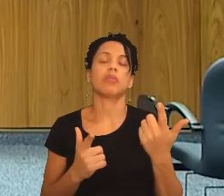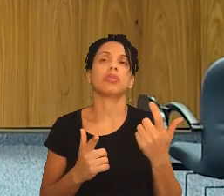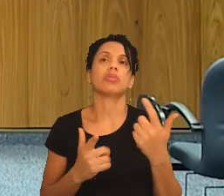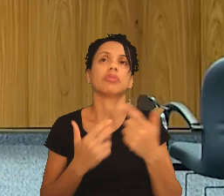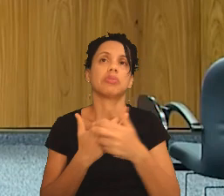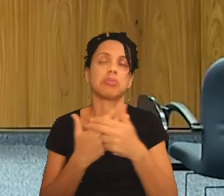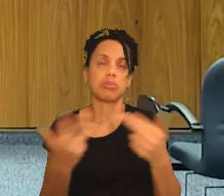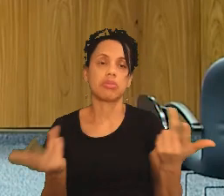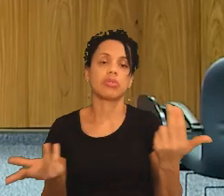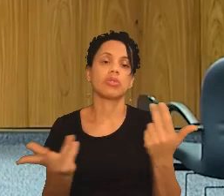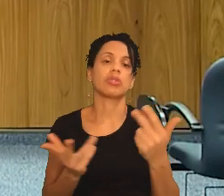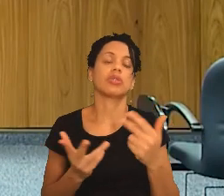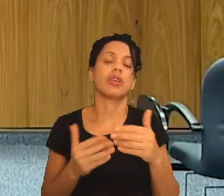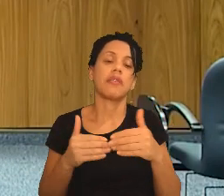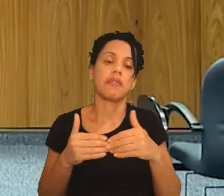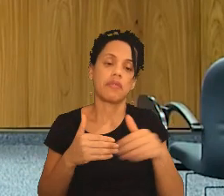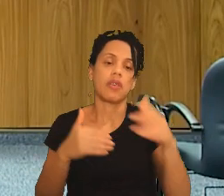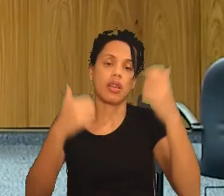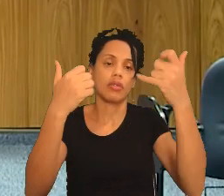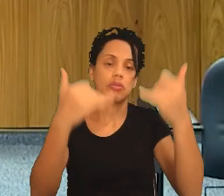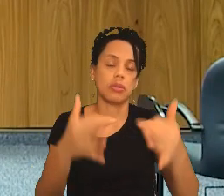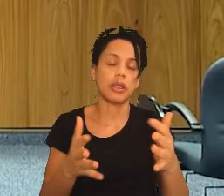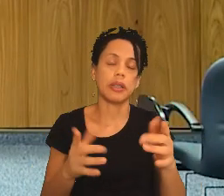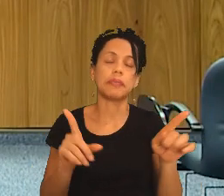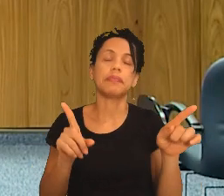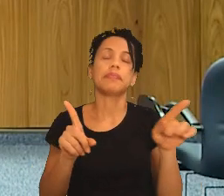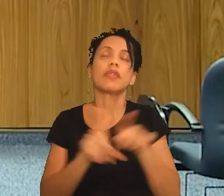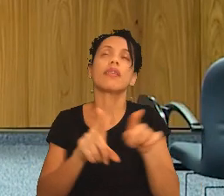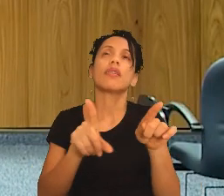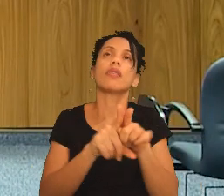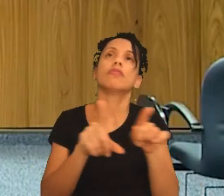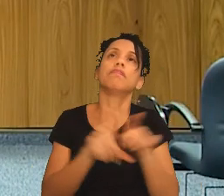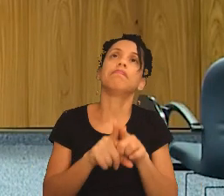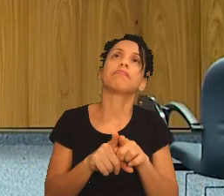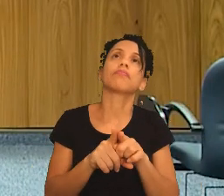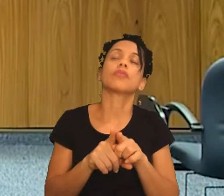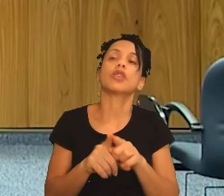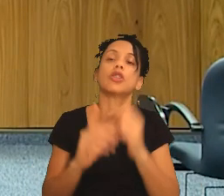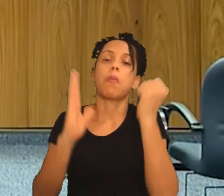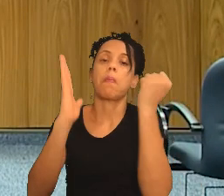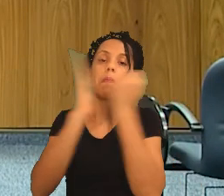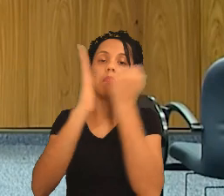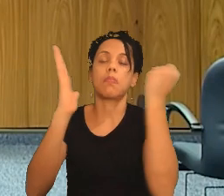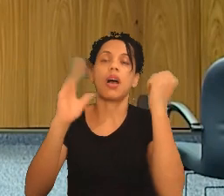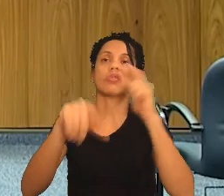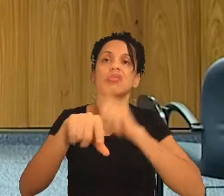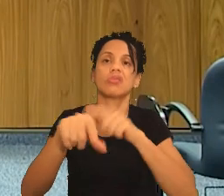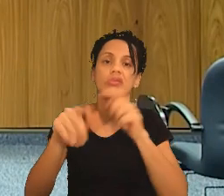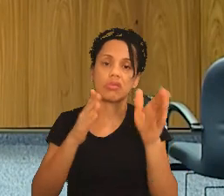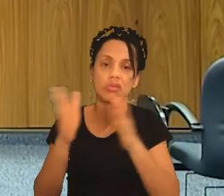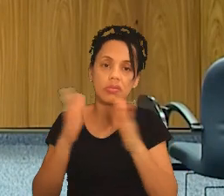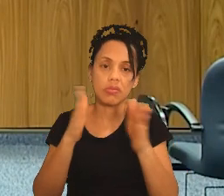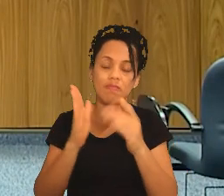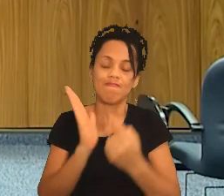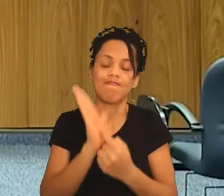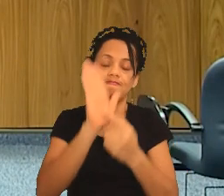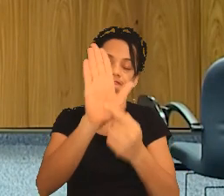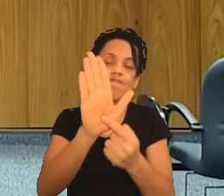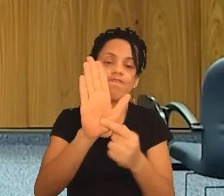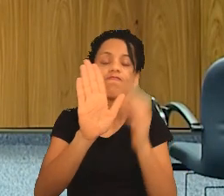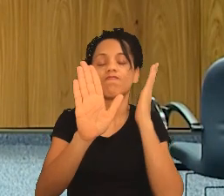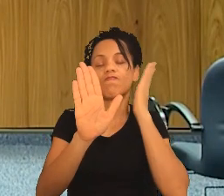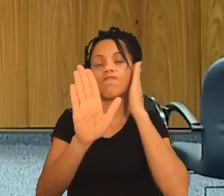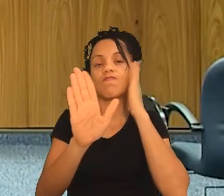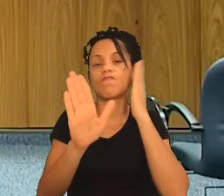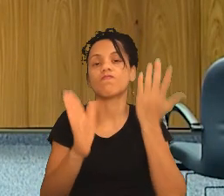muito interessante, né, porque hoje a gente vivencia, como a gente estava comentando, toda a problemática do marco